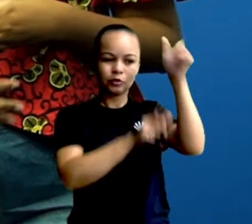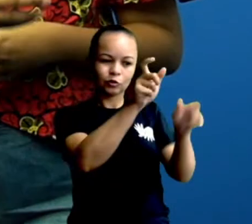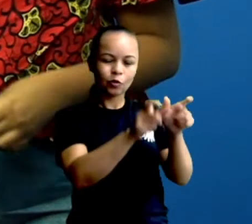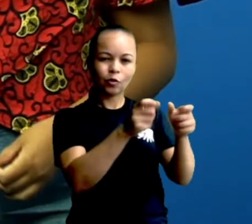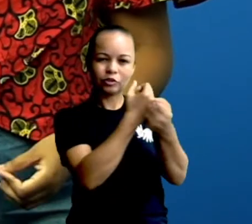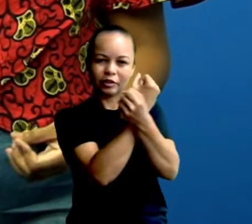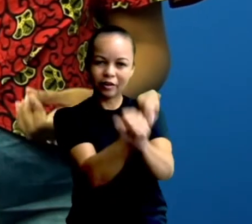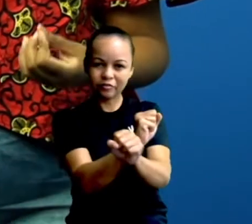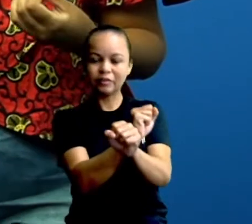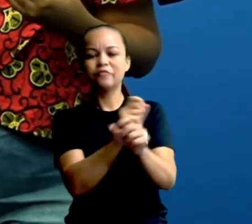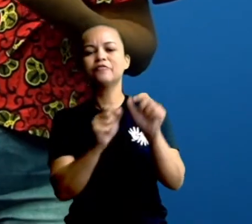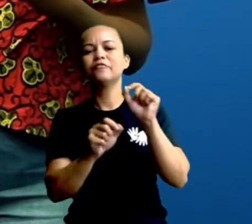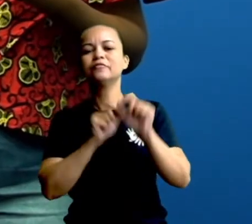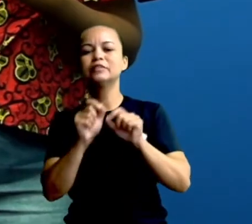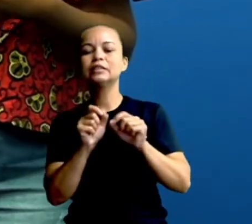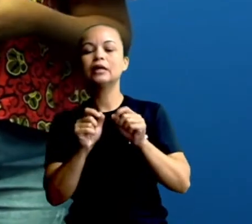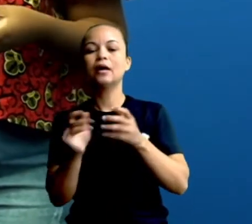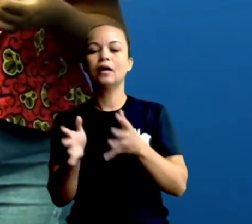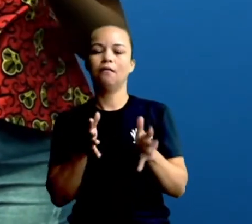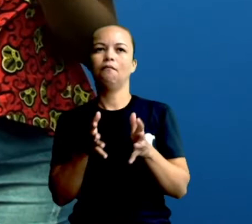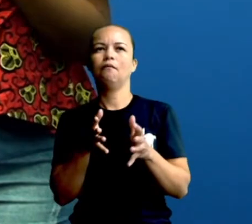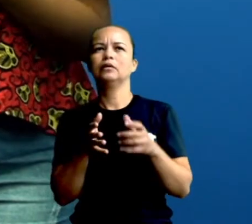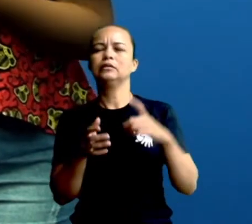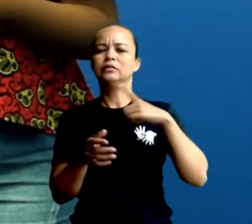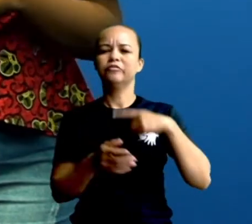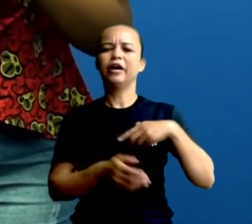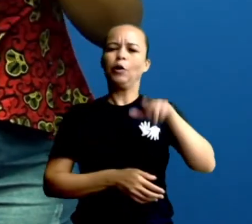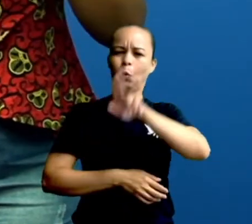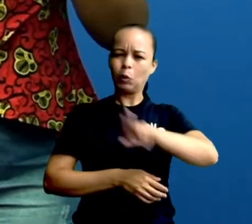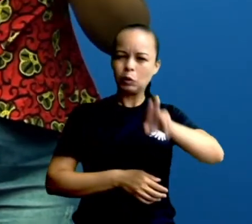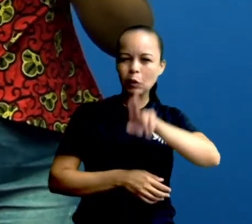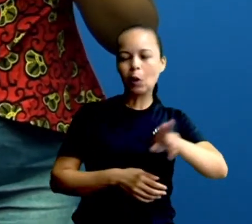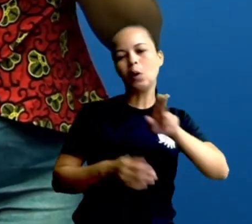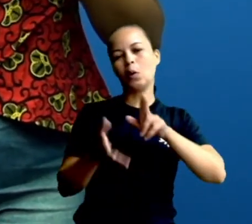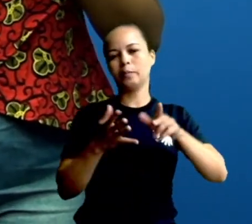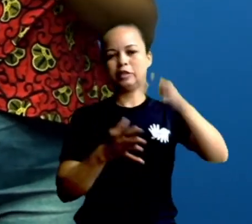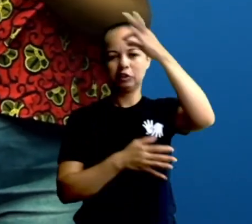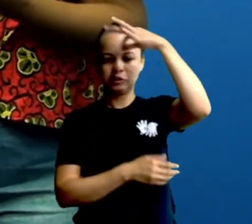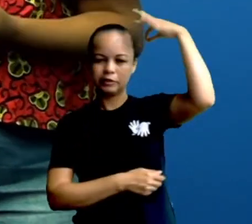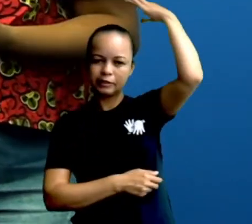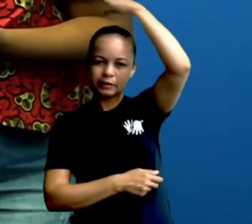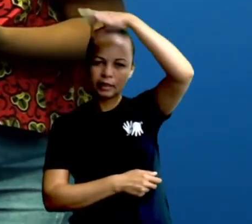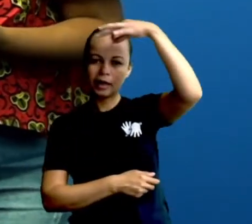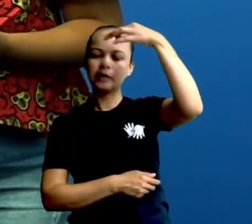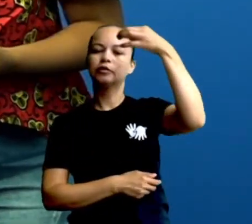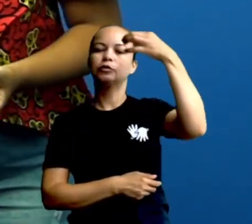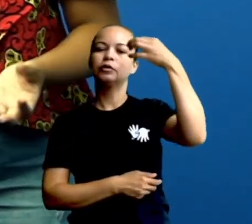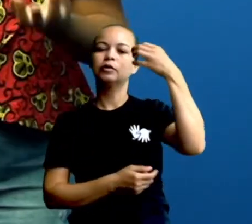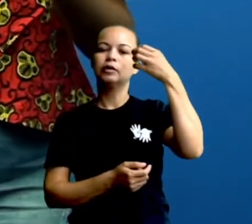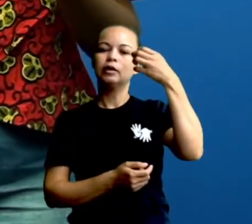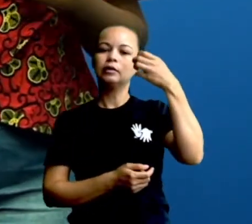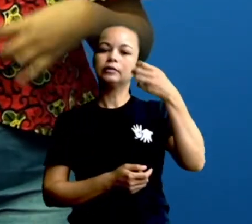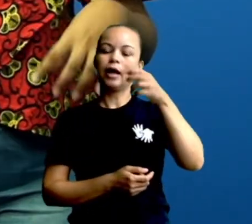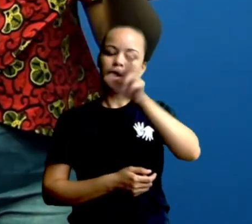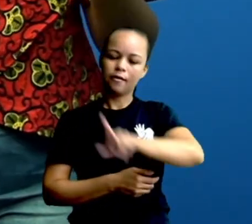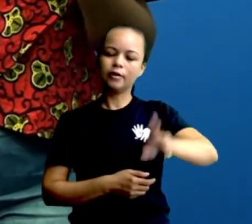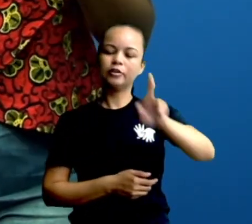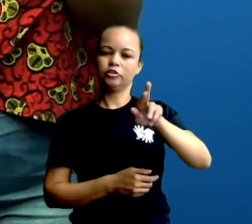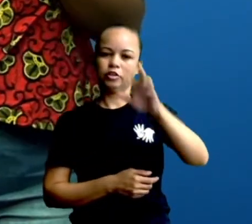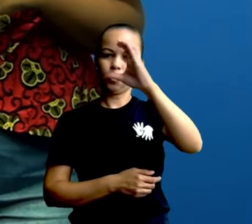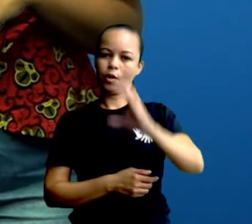fizeram? Eles se utilizaram, né, de nomes de santos da religião católica para